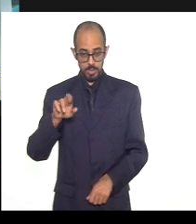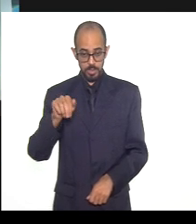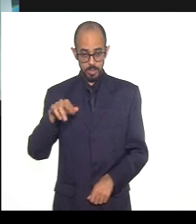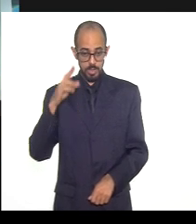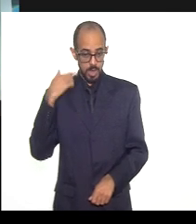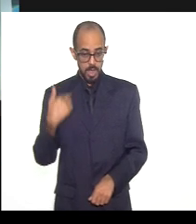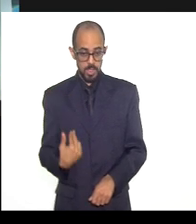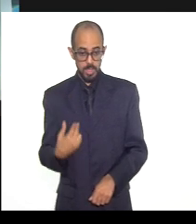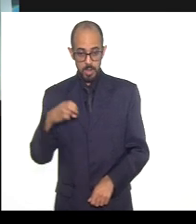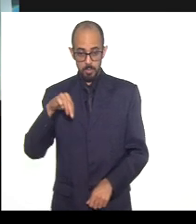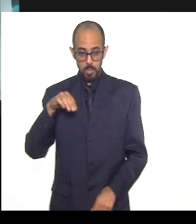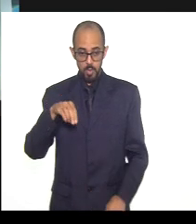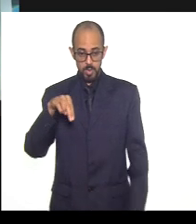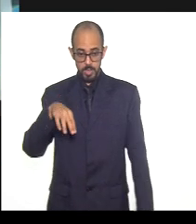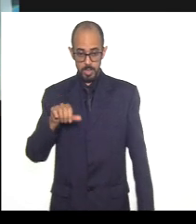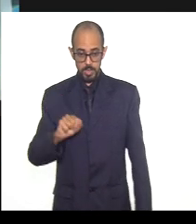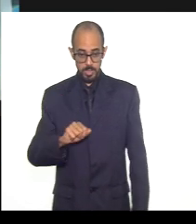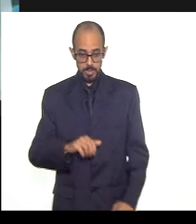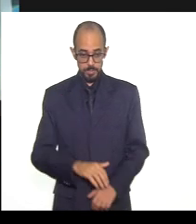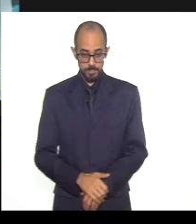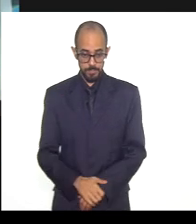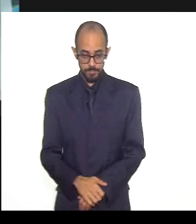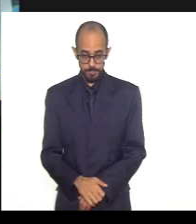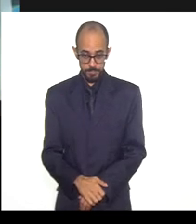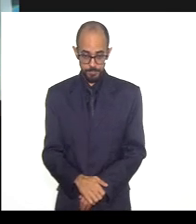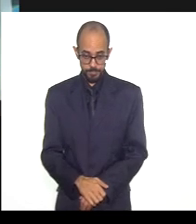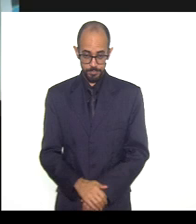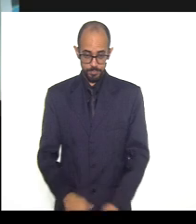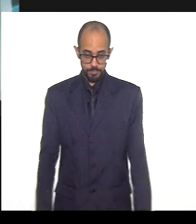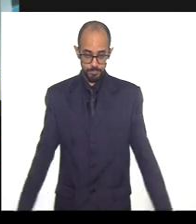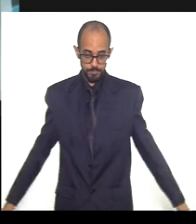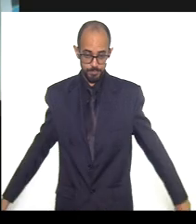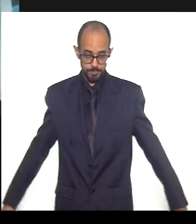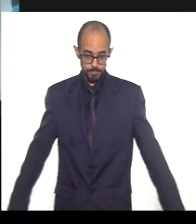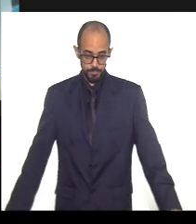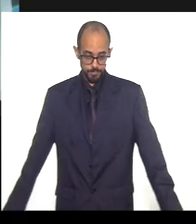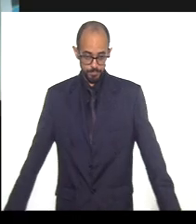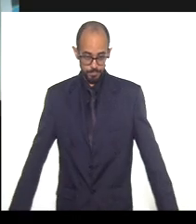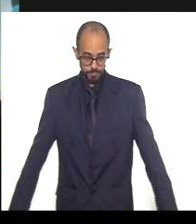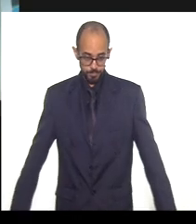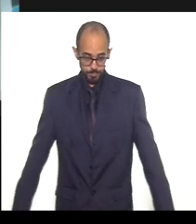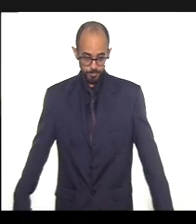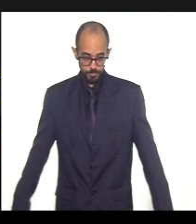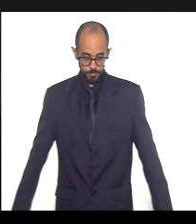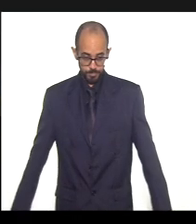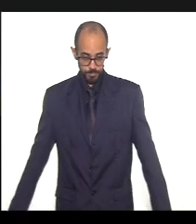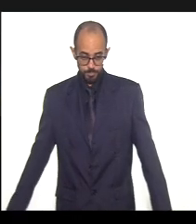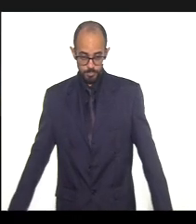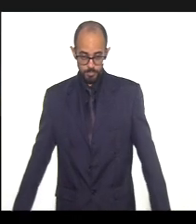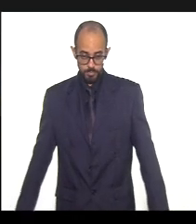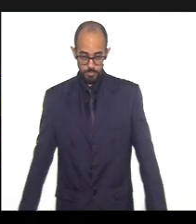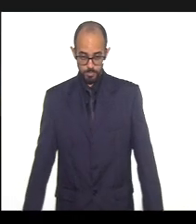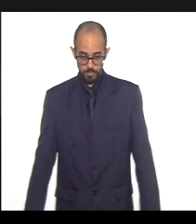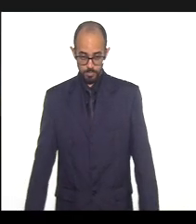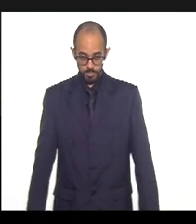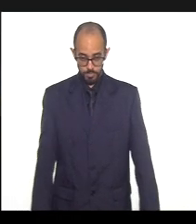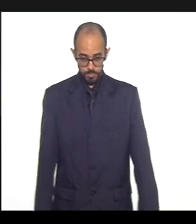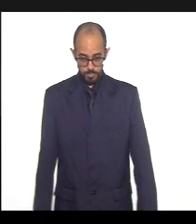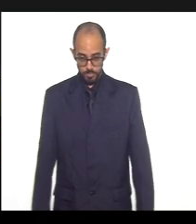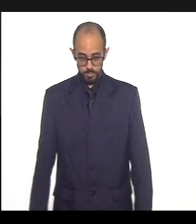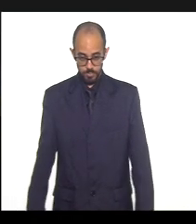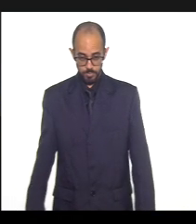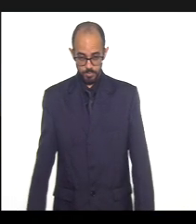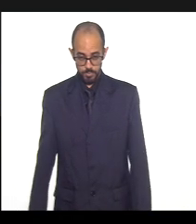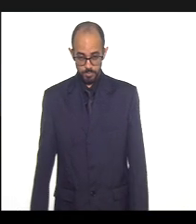da... Depois do Serafine, presidente. Vou reivindicar aí o meu lugar, se o senhor me permitir. Sem problema. Mais